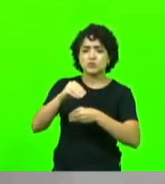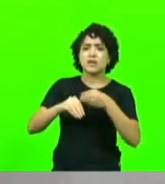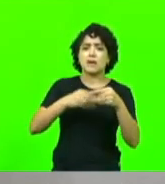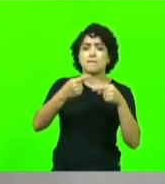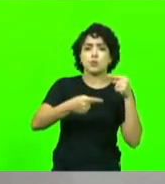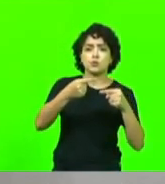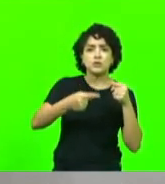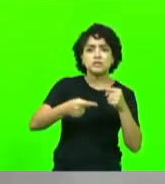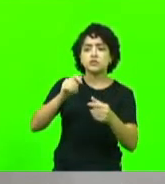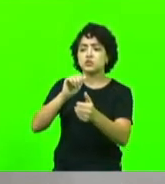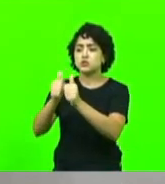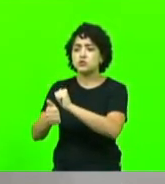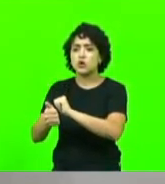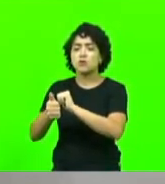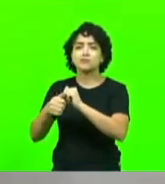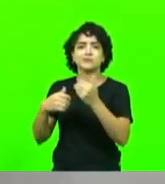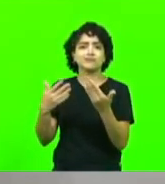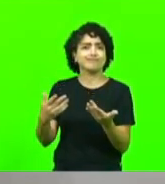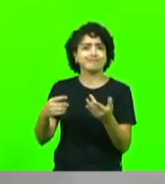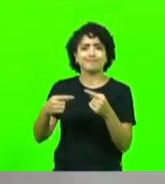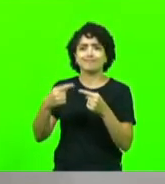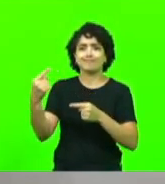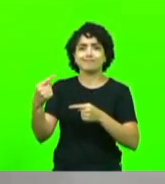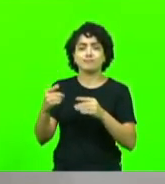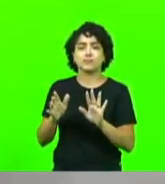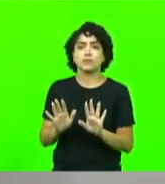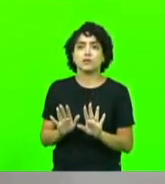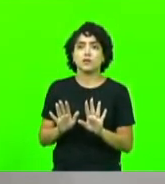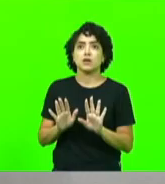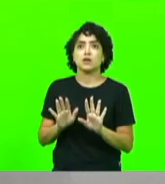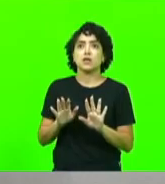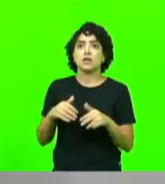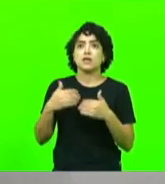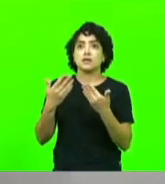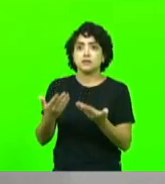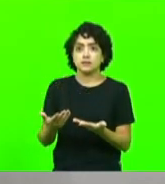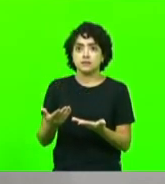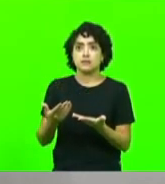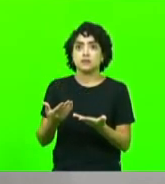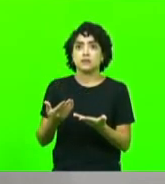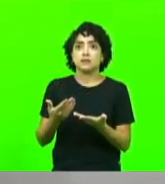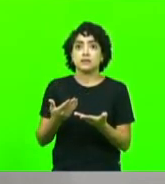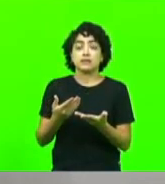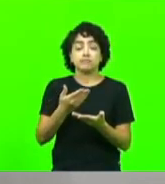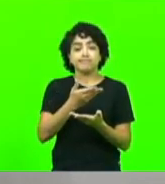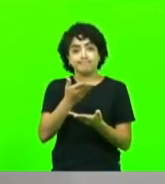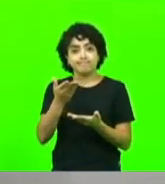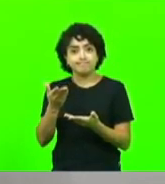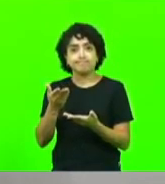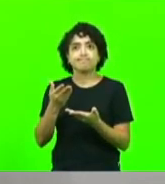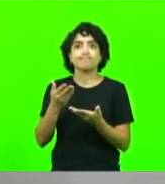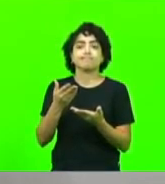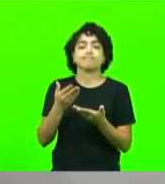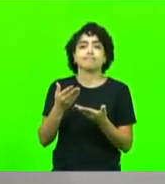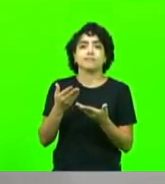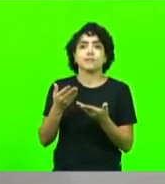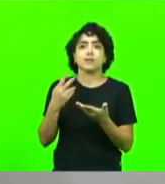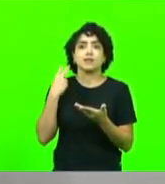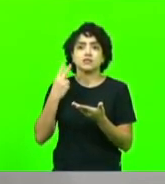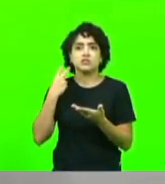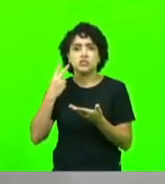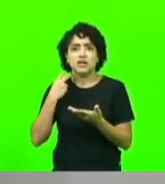distribuir camisa para time de futebol e bola pelos bairros. Como eu disse, assassina esse vereador que tem dentro de você, esse chefe